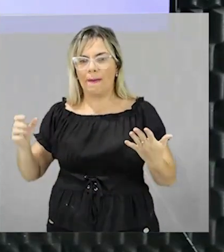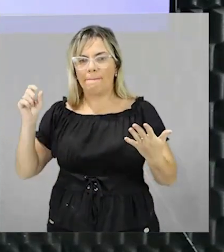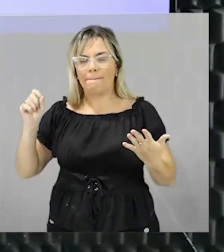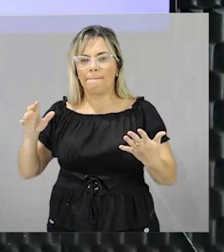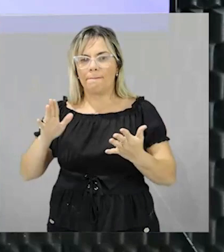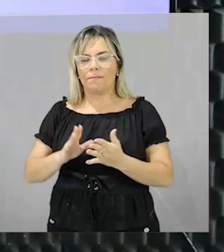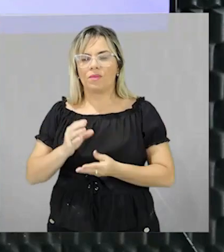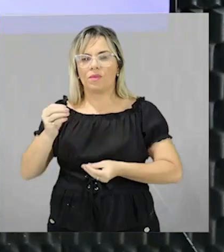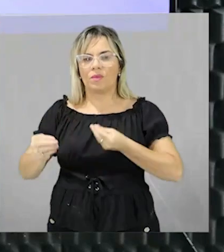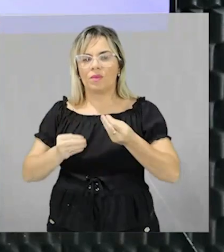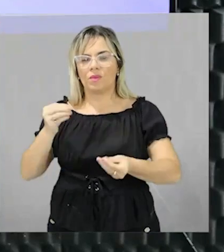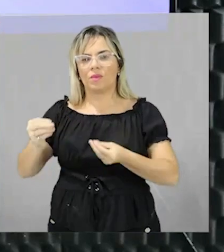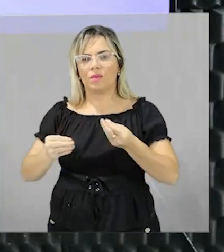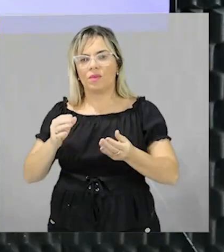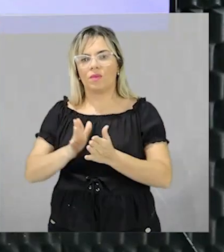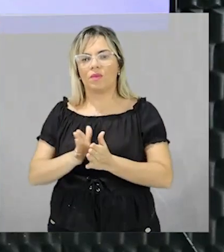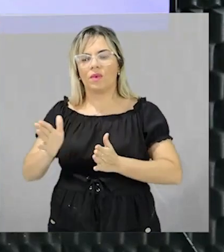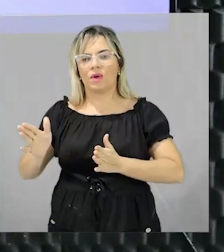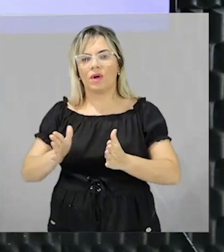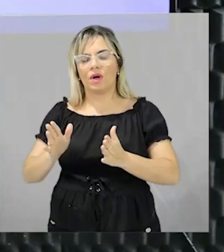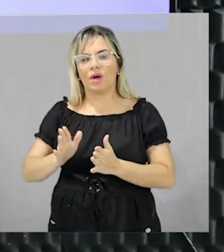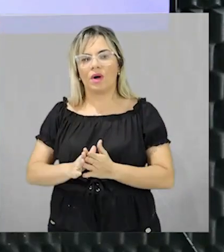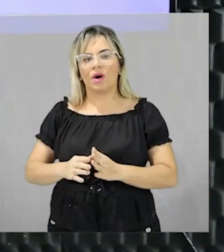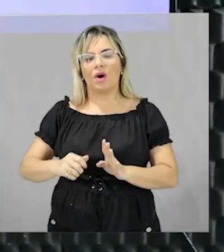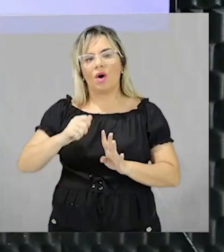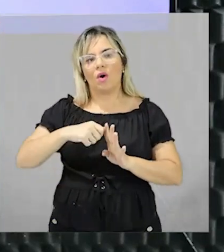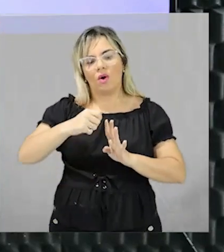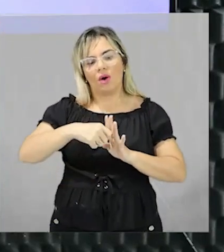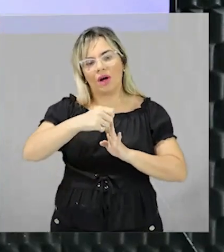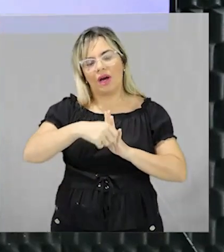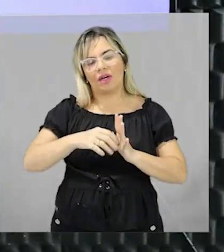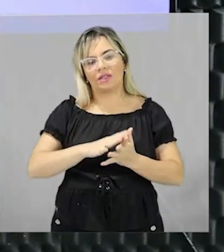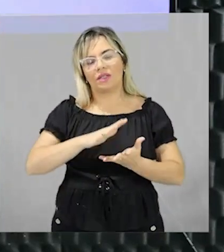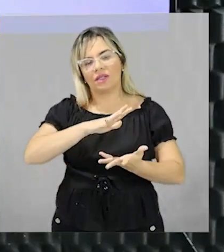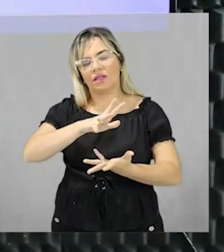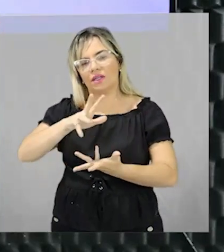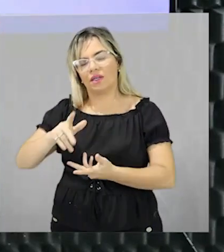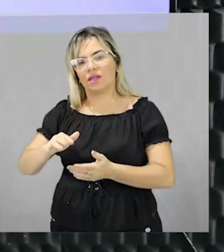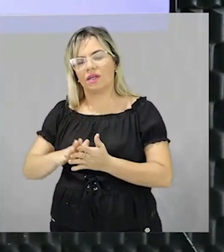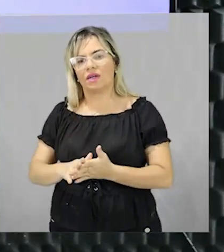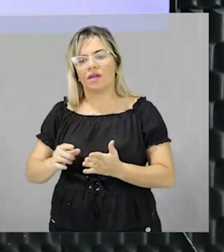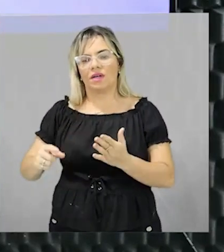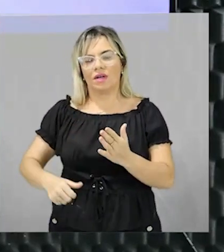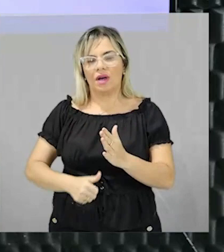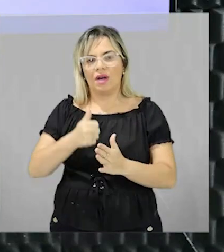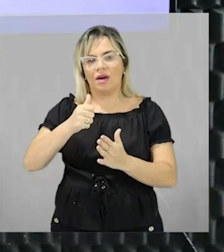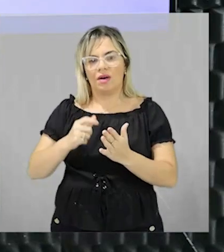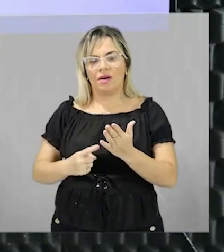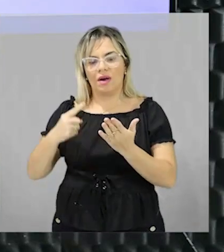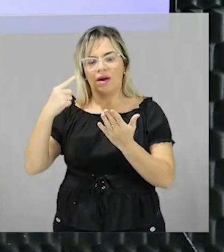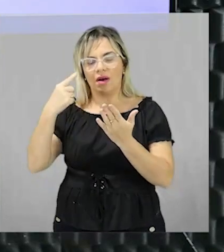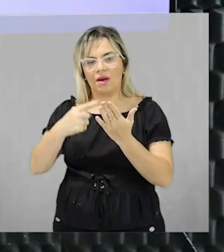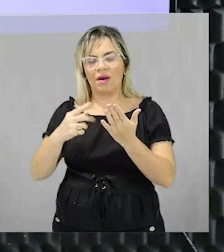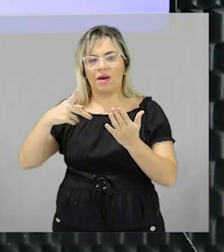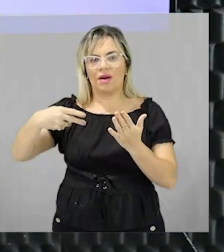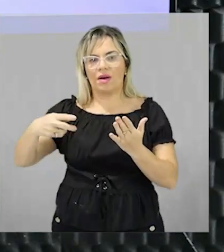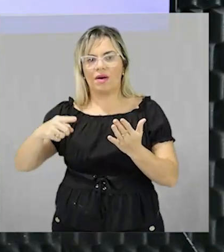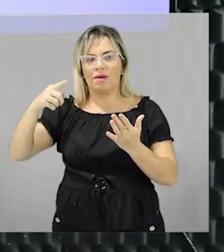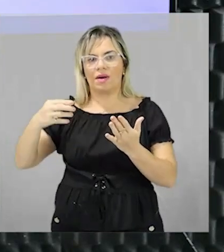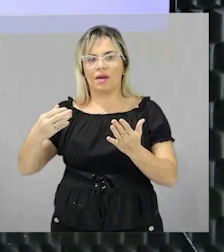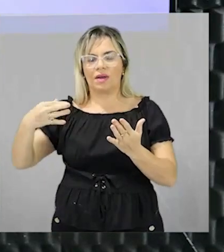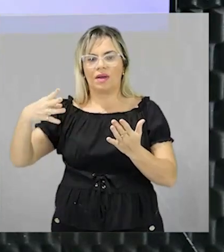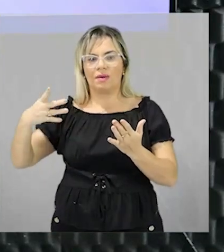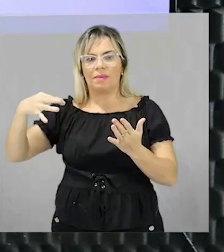geológica, seria como se fosse o calendário da Terra, onde a primeira era, que é a era pré-cambriana, seria como se fosse o nascimento da